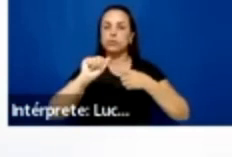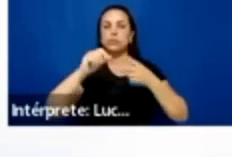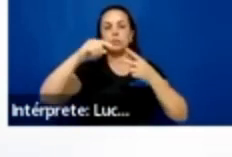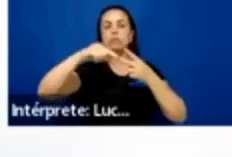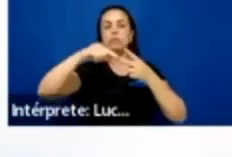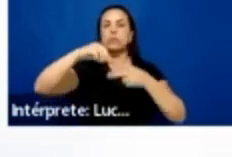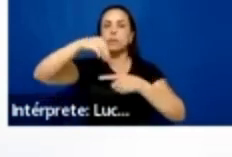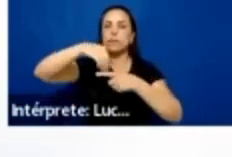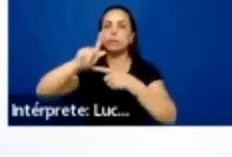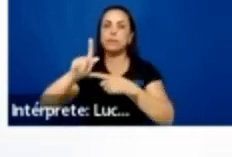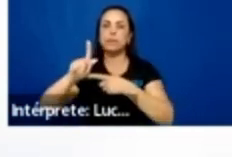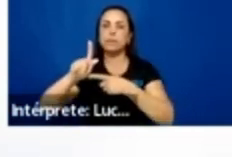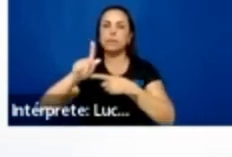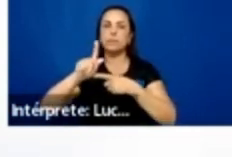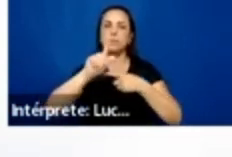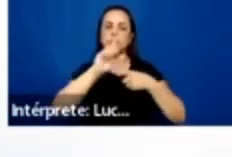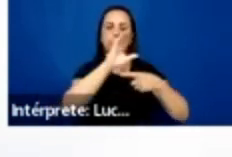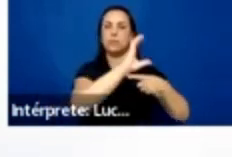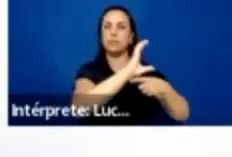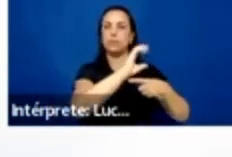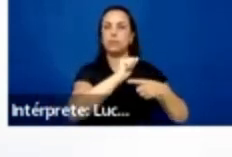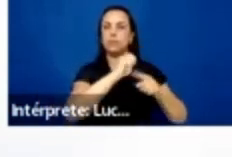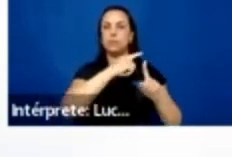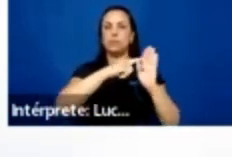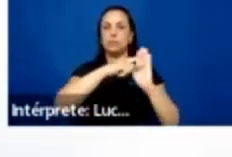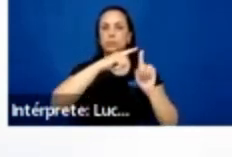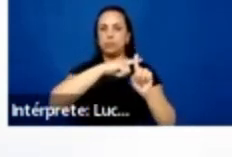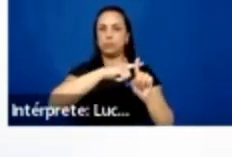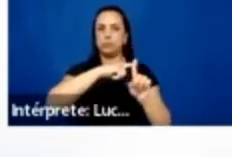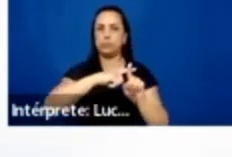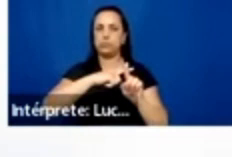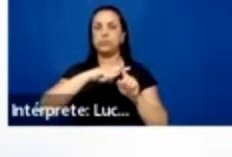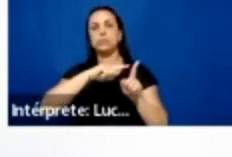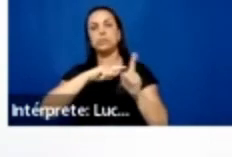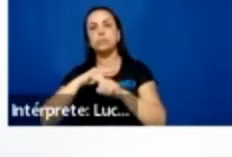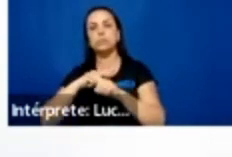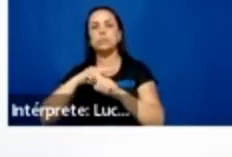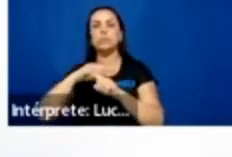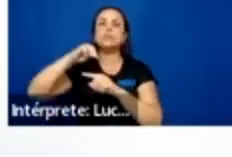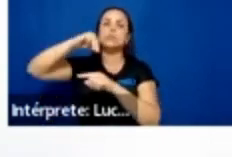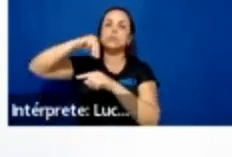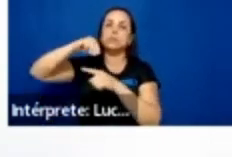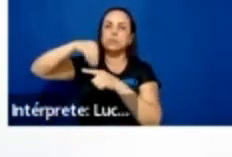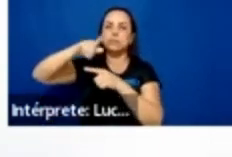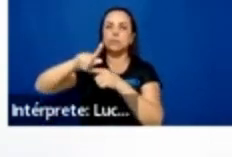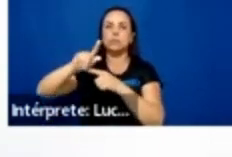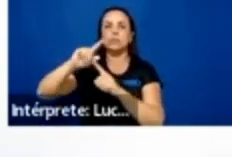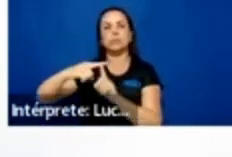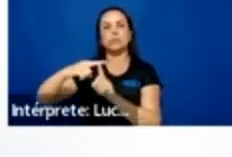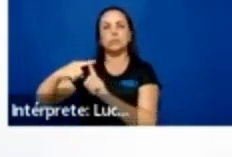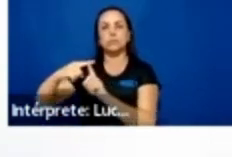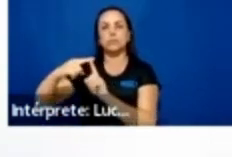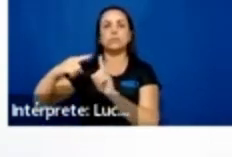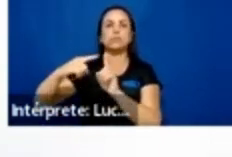sozinho, chama um cálcio sólido, o organismo não absorve ele. Na realidade, ele vira pedra nos rins,